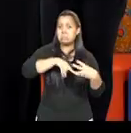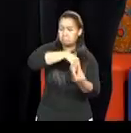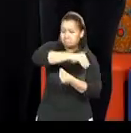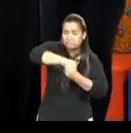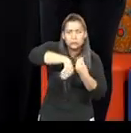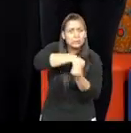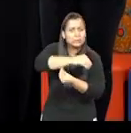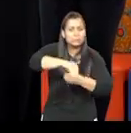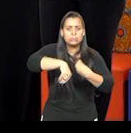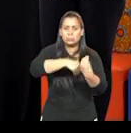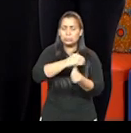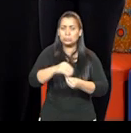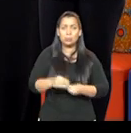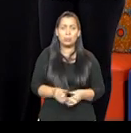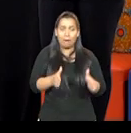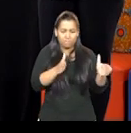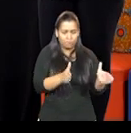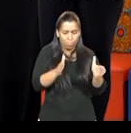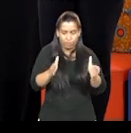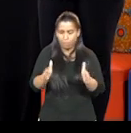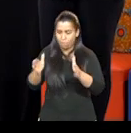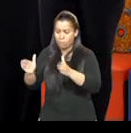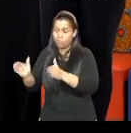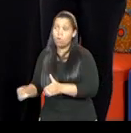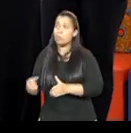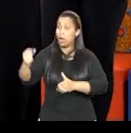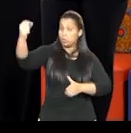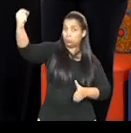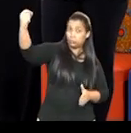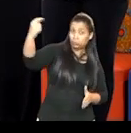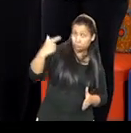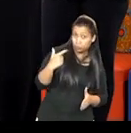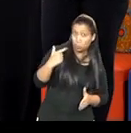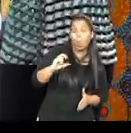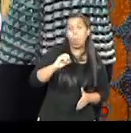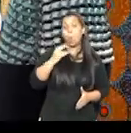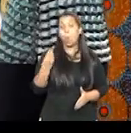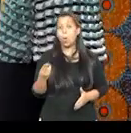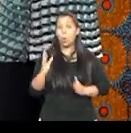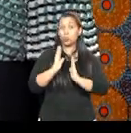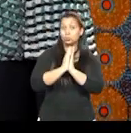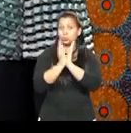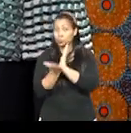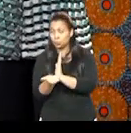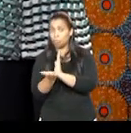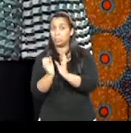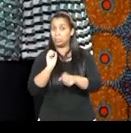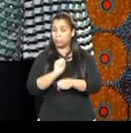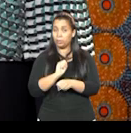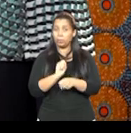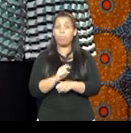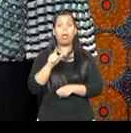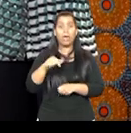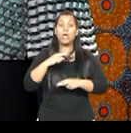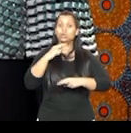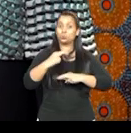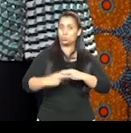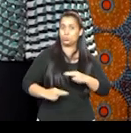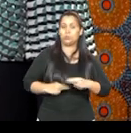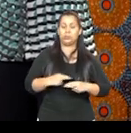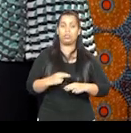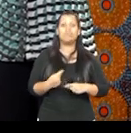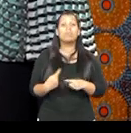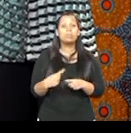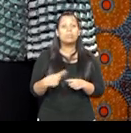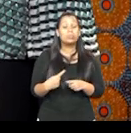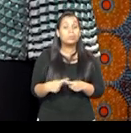misturado, colocado em formas para secar ao sol ou à sombra. Isso é sustentável porque, diferente do